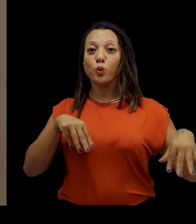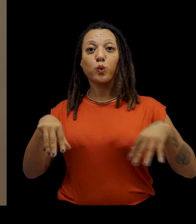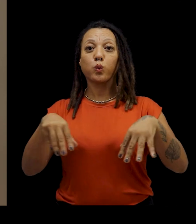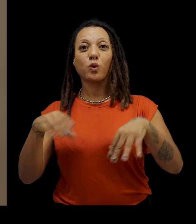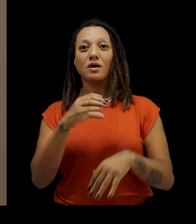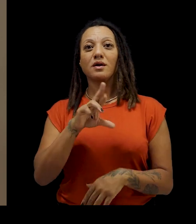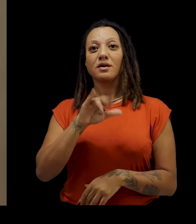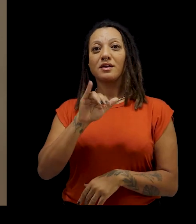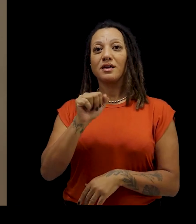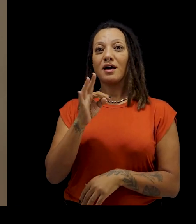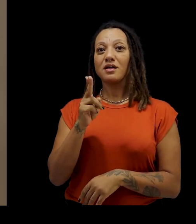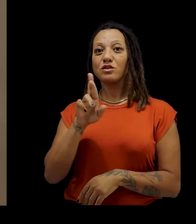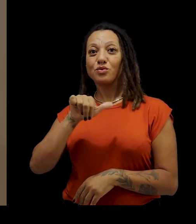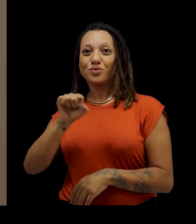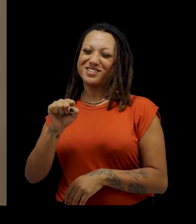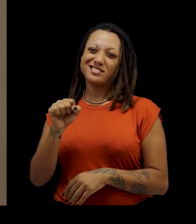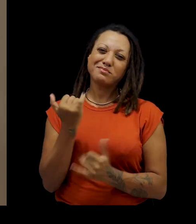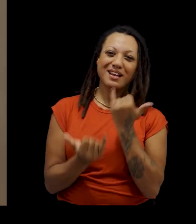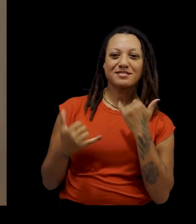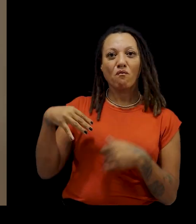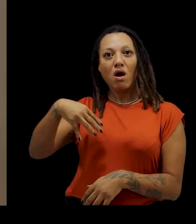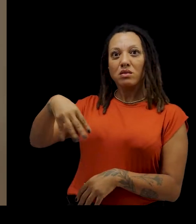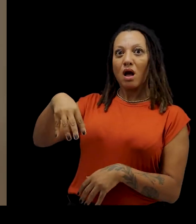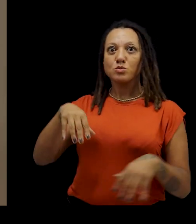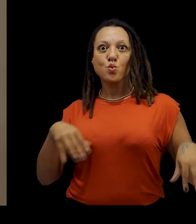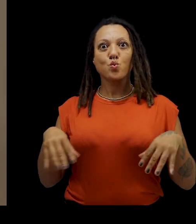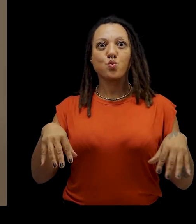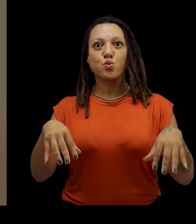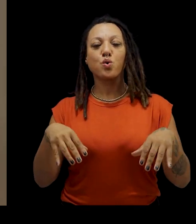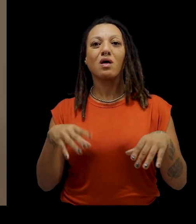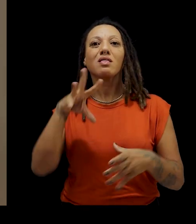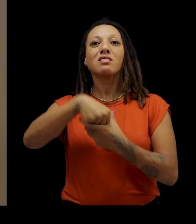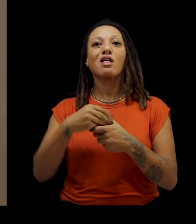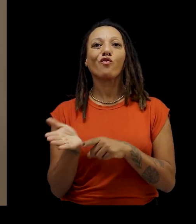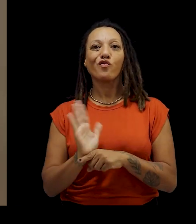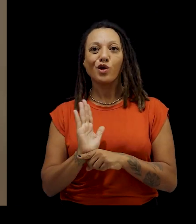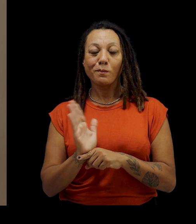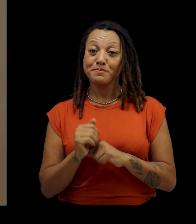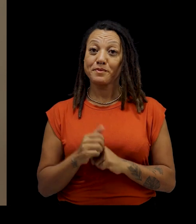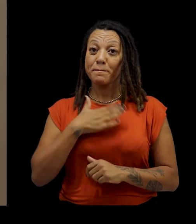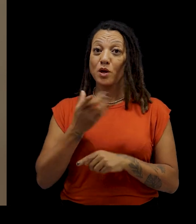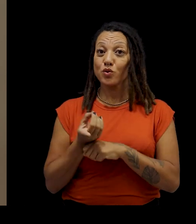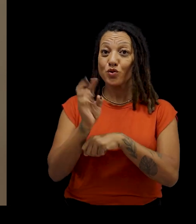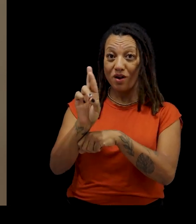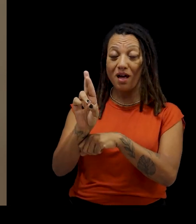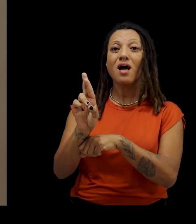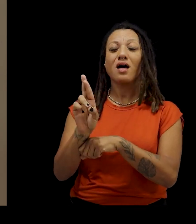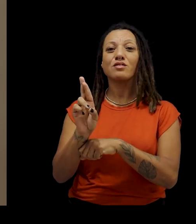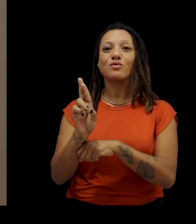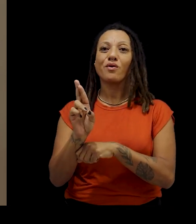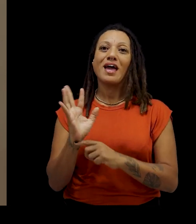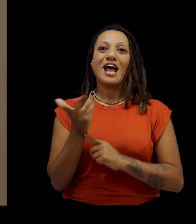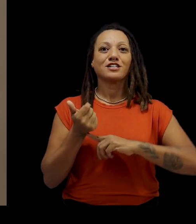sobre essas criaturas, que eu acho que são todas elas espécies de fantasmas, que aparecem nos filmes. Então, é